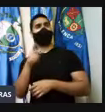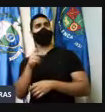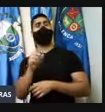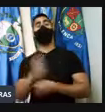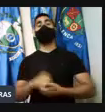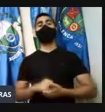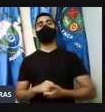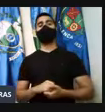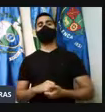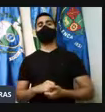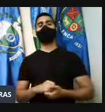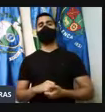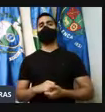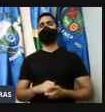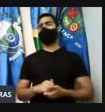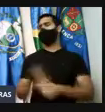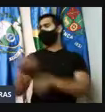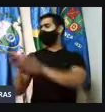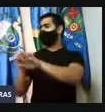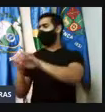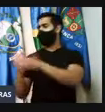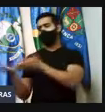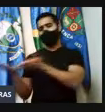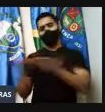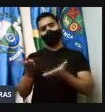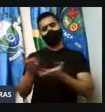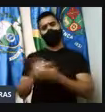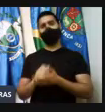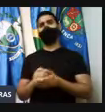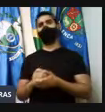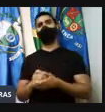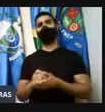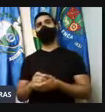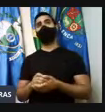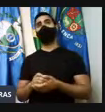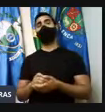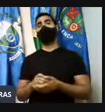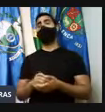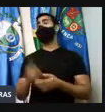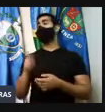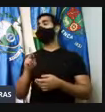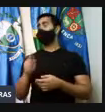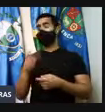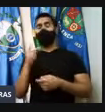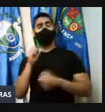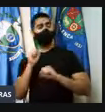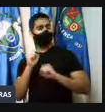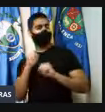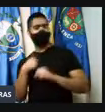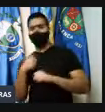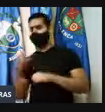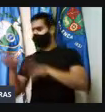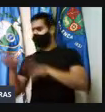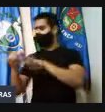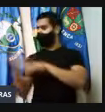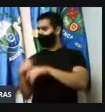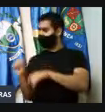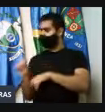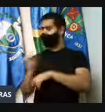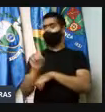sendo convocado ou sendo convidado, e sempre se colocou disponível, pelo menos para mim, enquanto